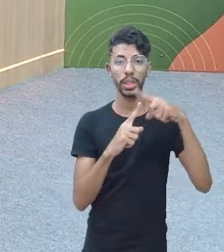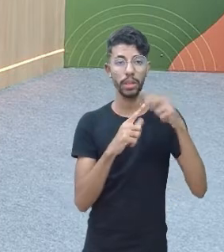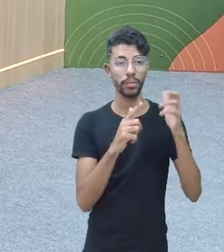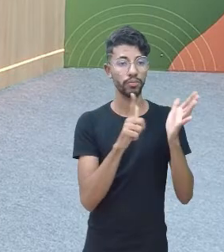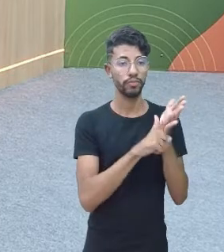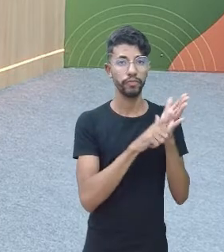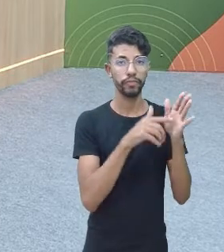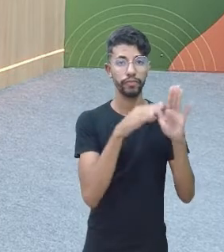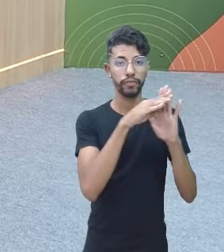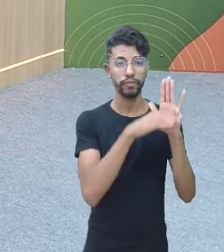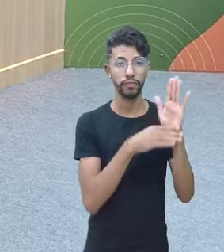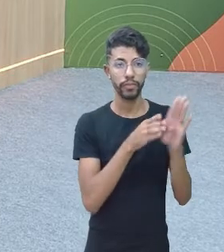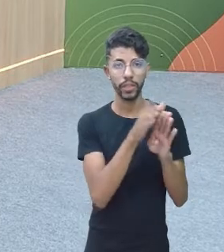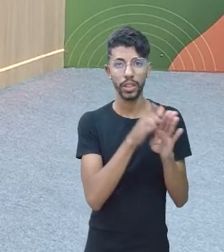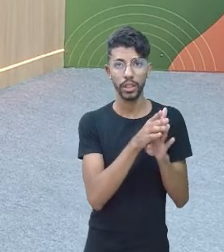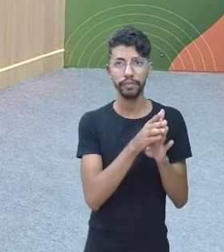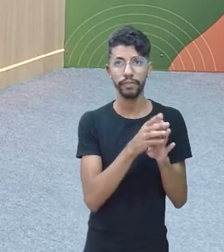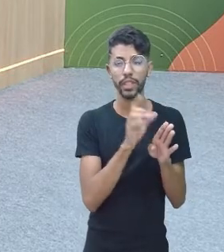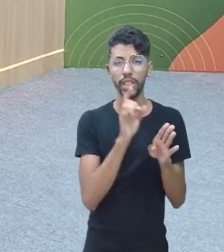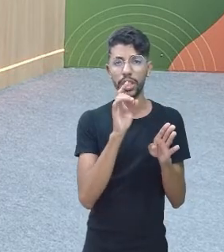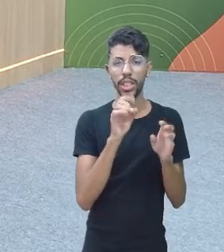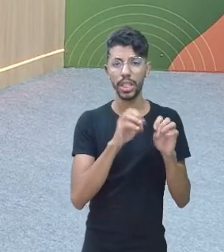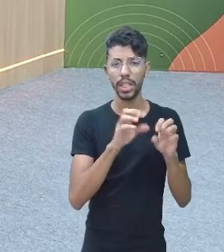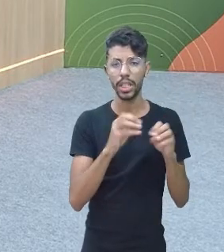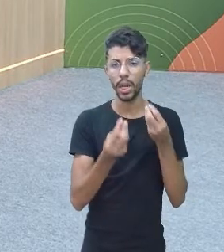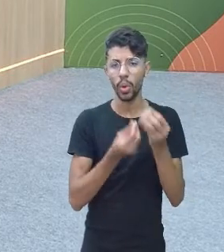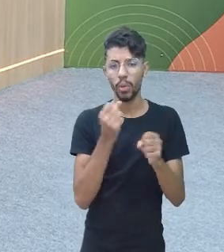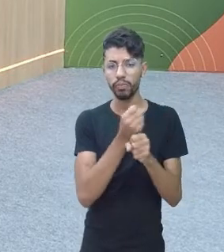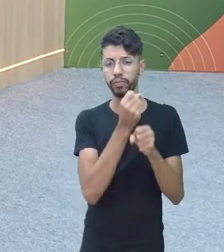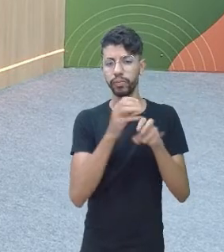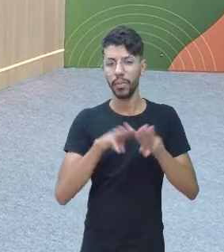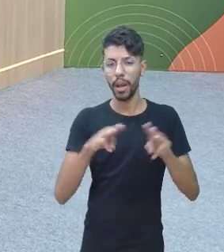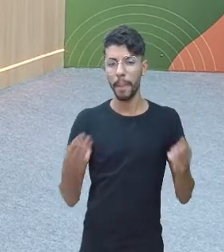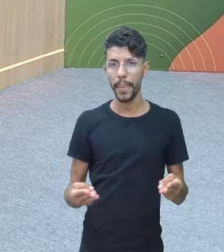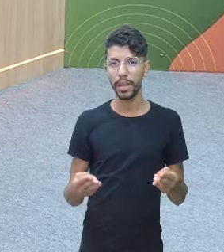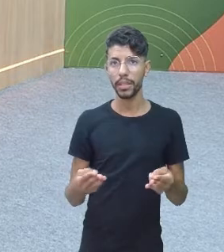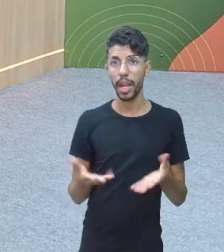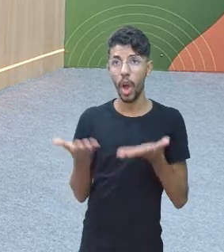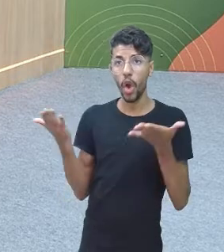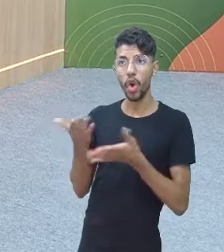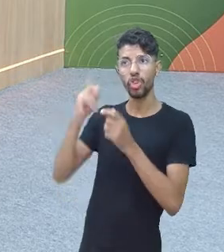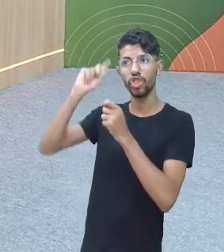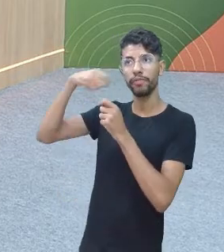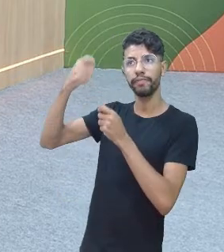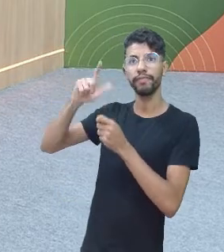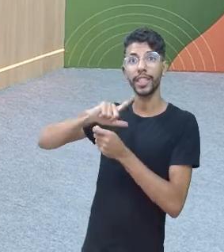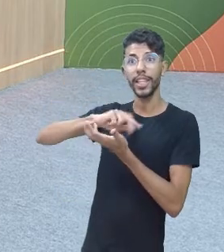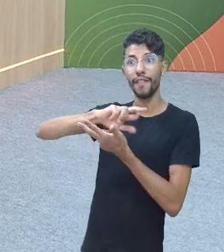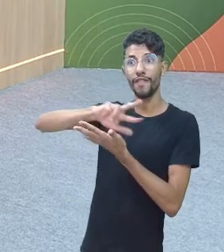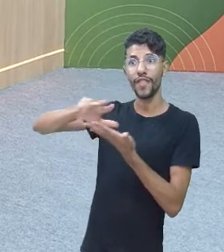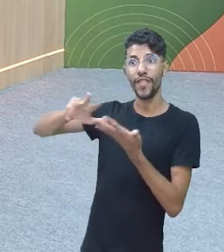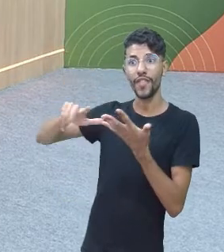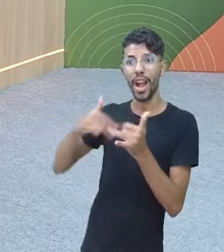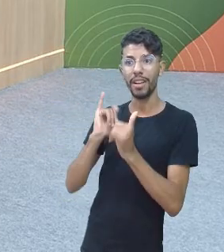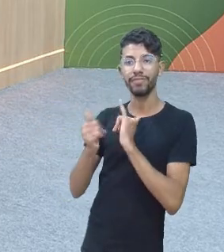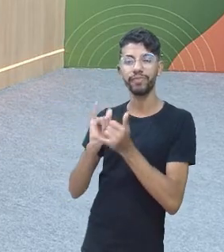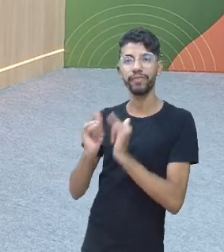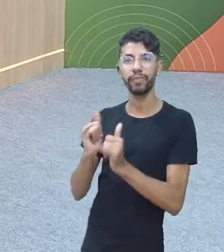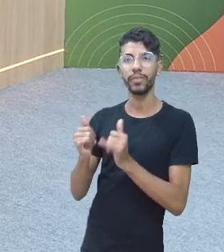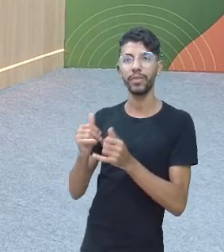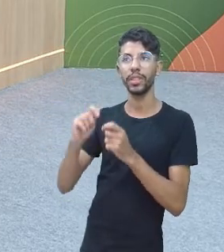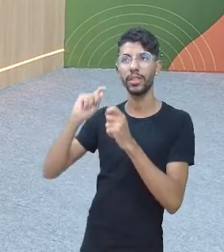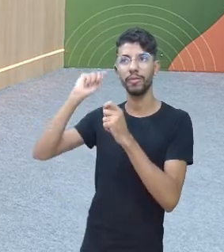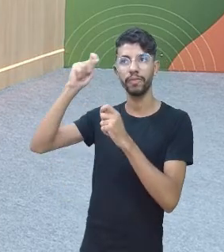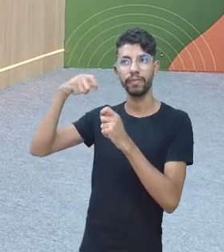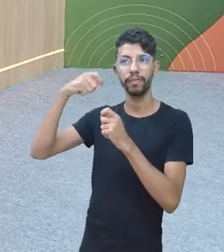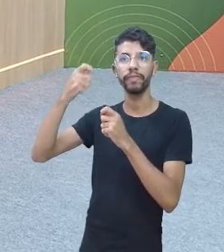gente tem uma quantidade enorme de tutoriais online de como montar o mesmo produto. É claro que esses tutoriais nem sempre são autorizados